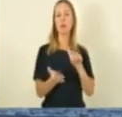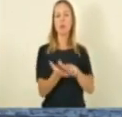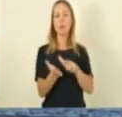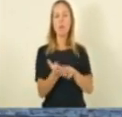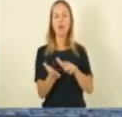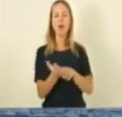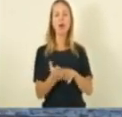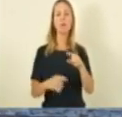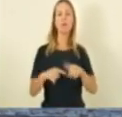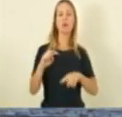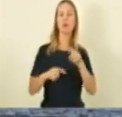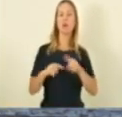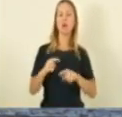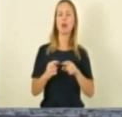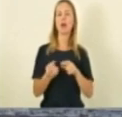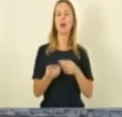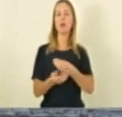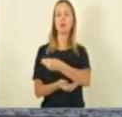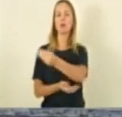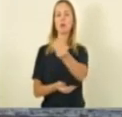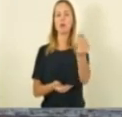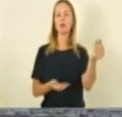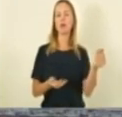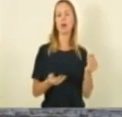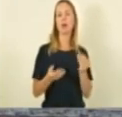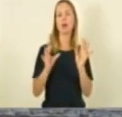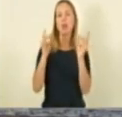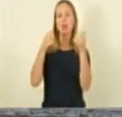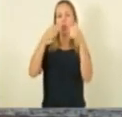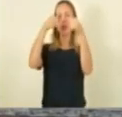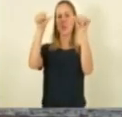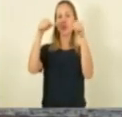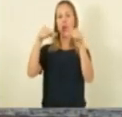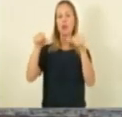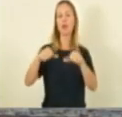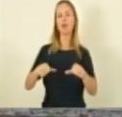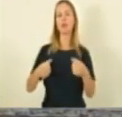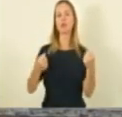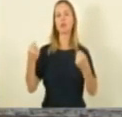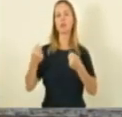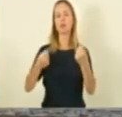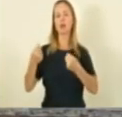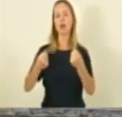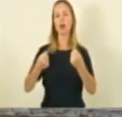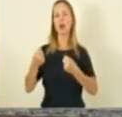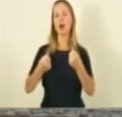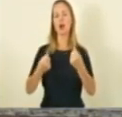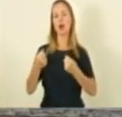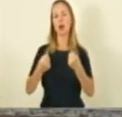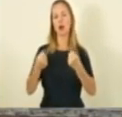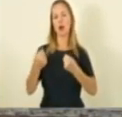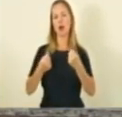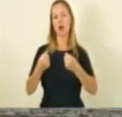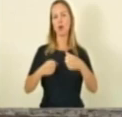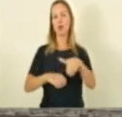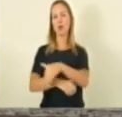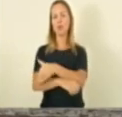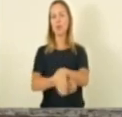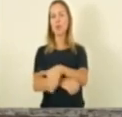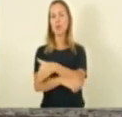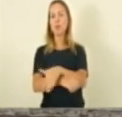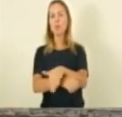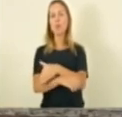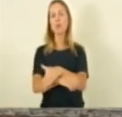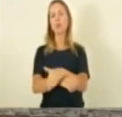e materiais publicitários mediante fixação em veículos estacionados em vias e logradouros